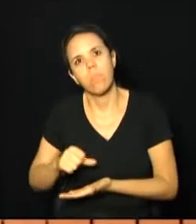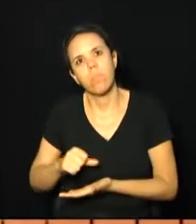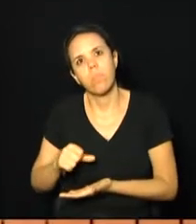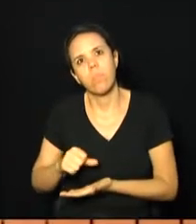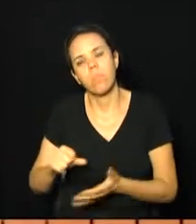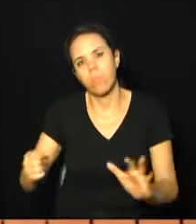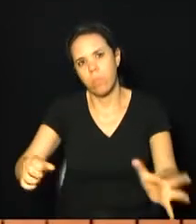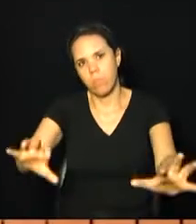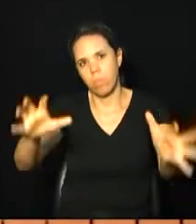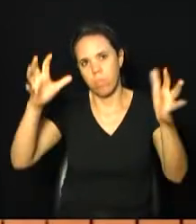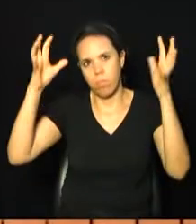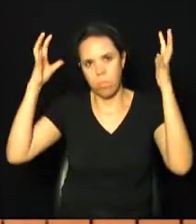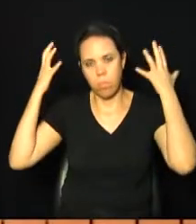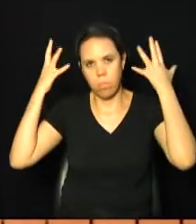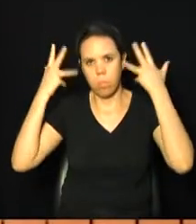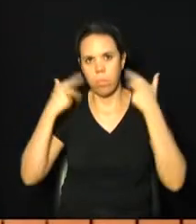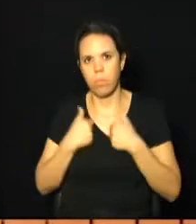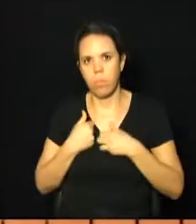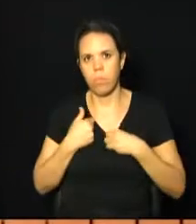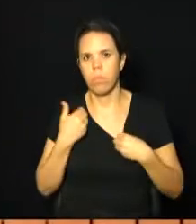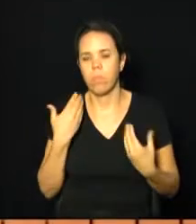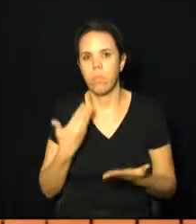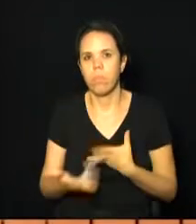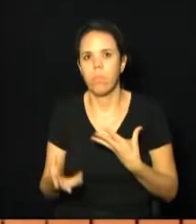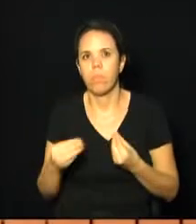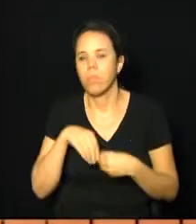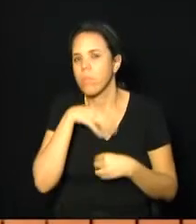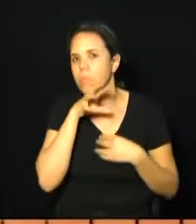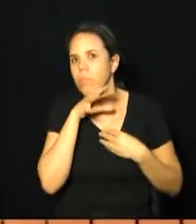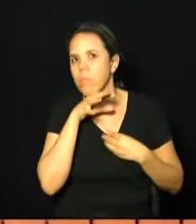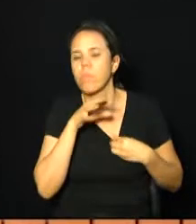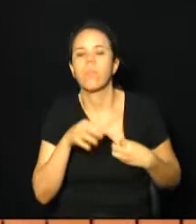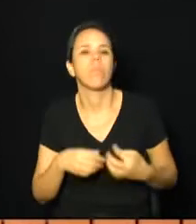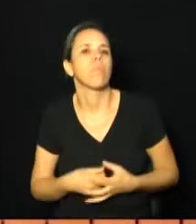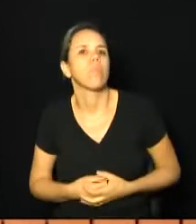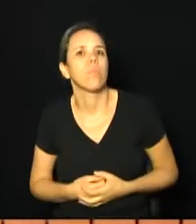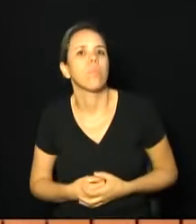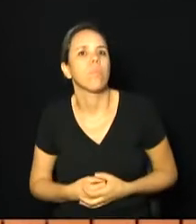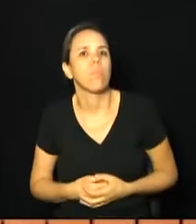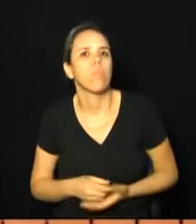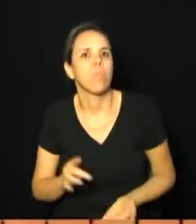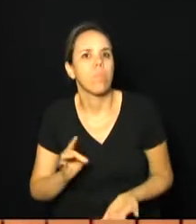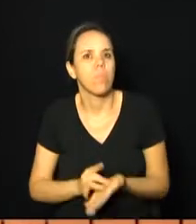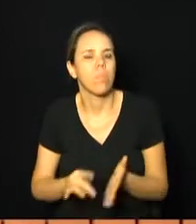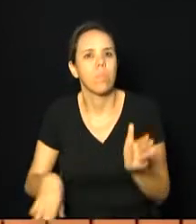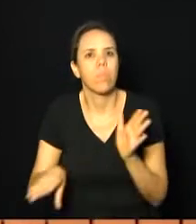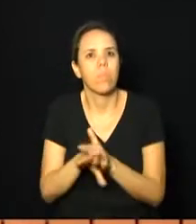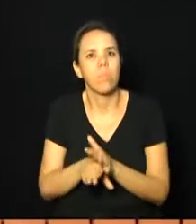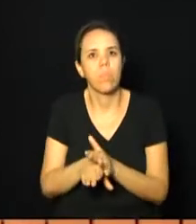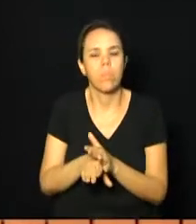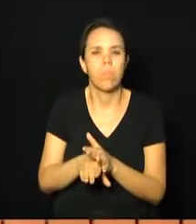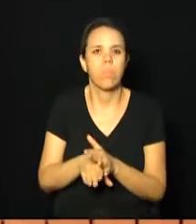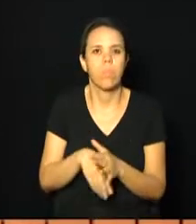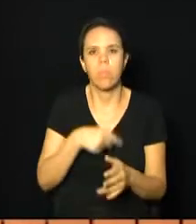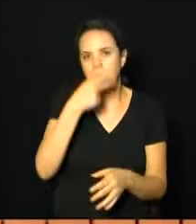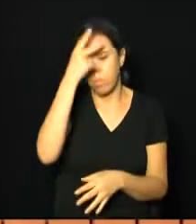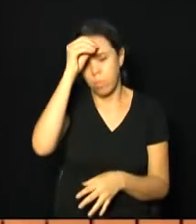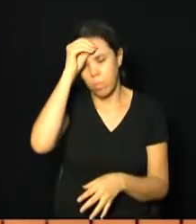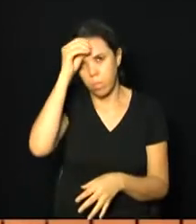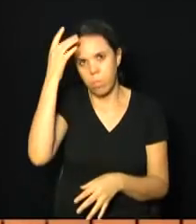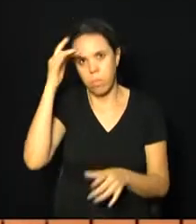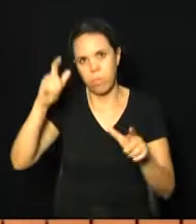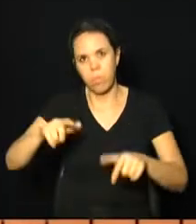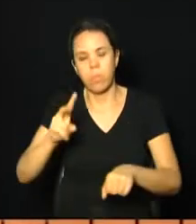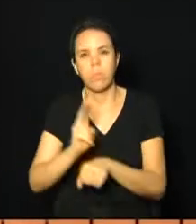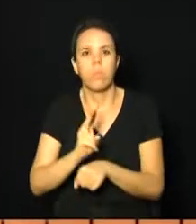fauna silvestre, né? A gente estava perdendo muito dos bichinhos lá, porque realmente quem chega em Joaquim Egídio, muita gente não sabe que lá é uma